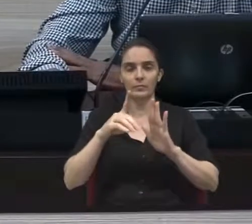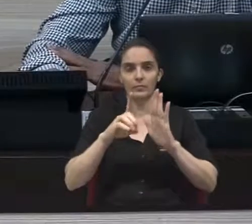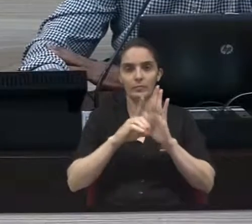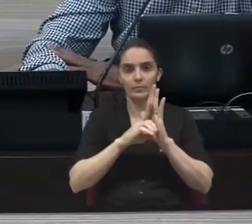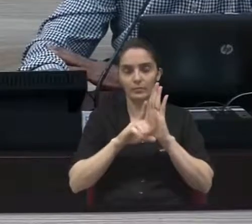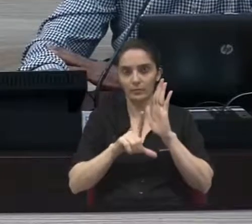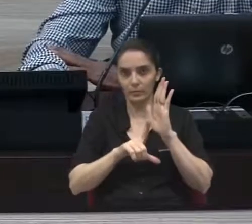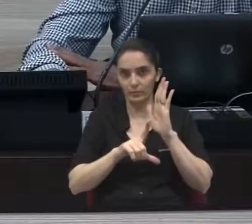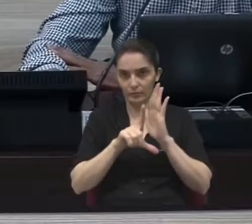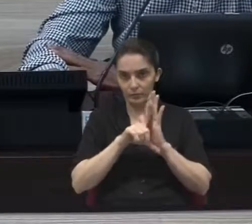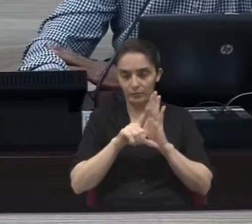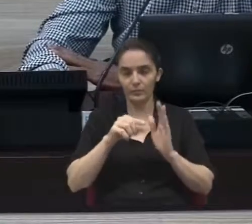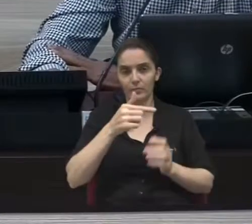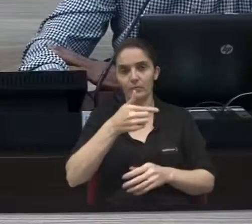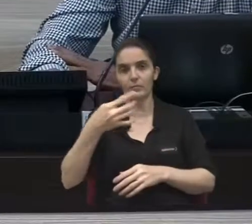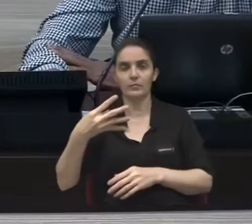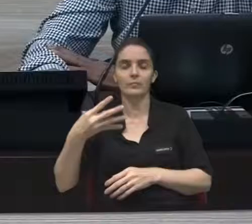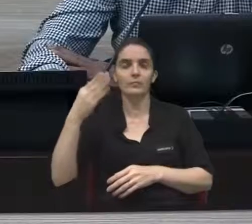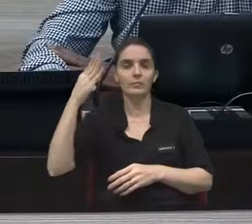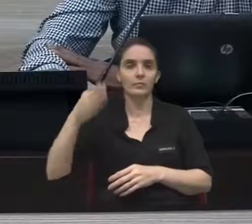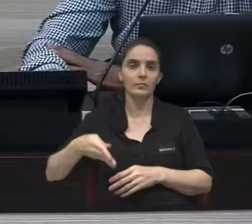número 24/2019.